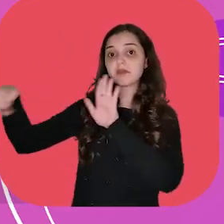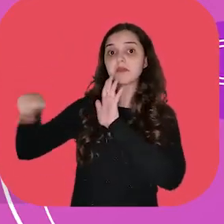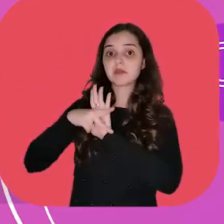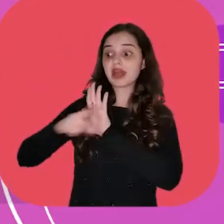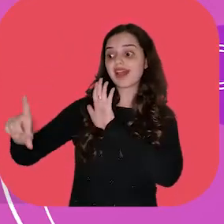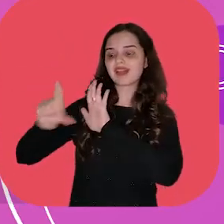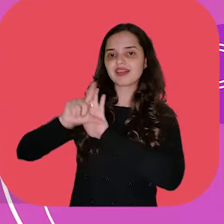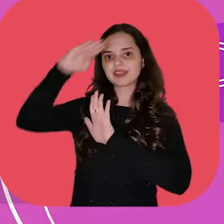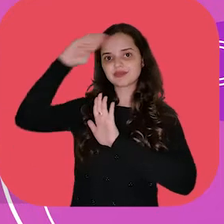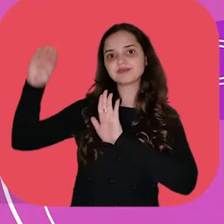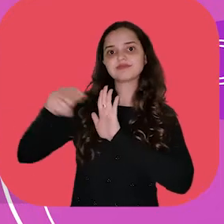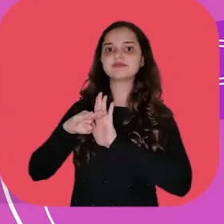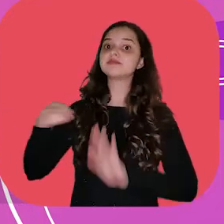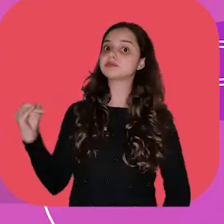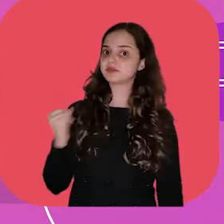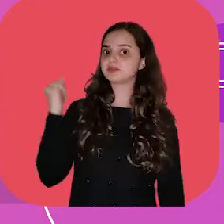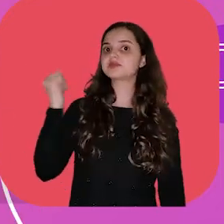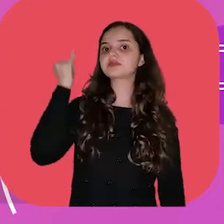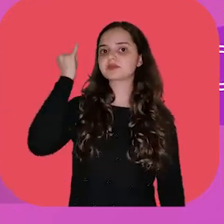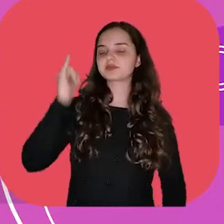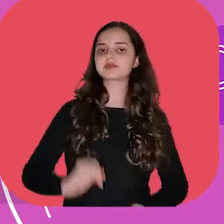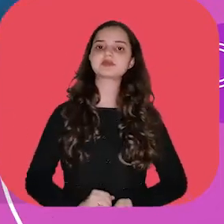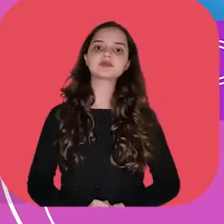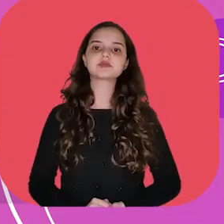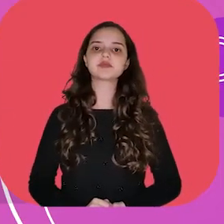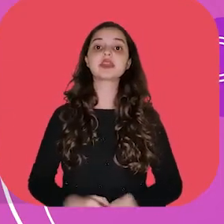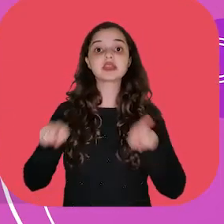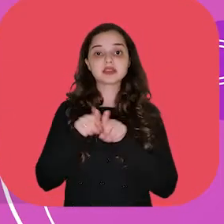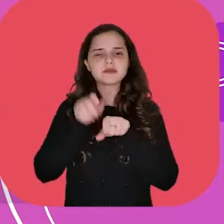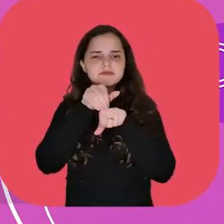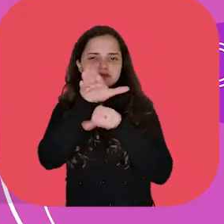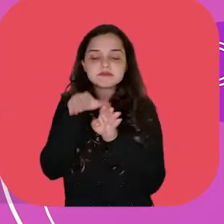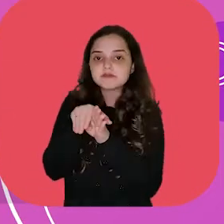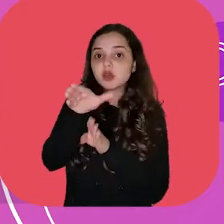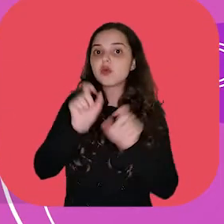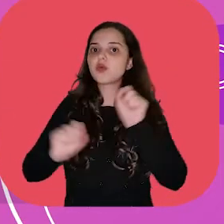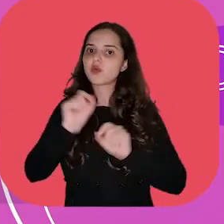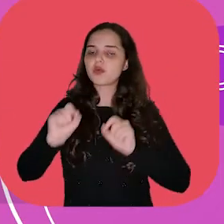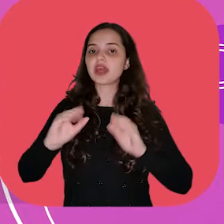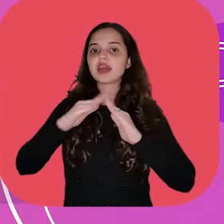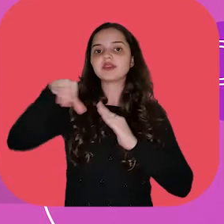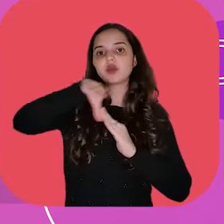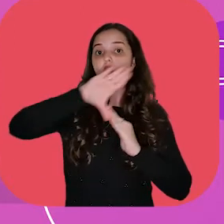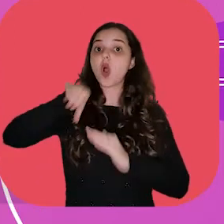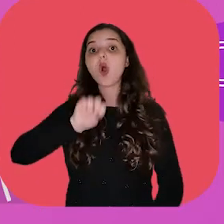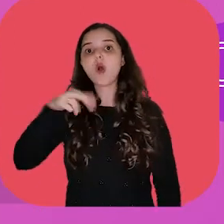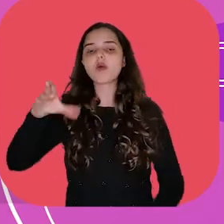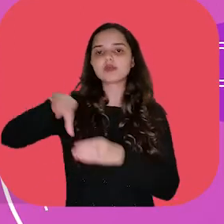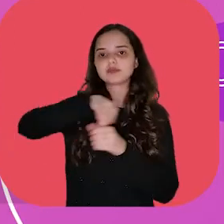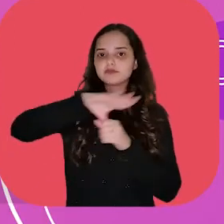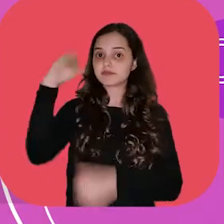a legislação do país onde se pretende atuar. Recomendamos consultar a embaixada ou o